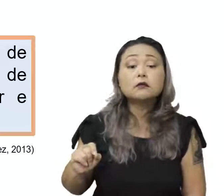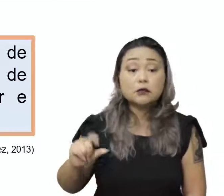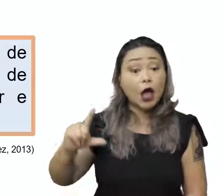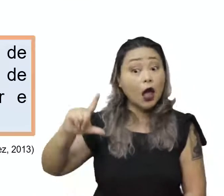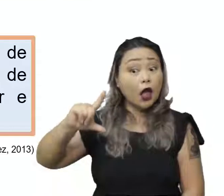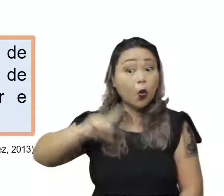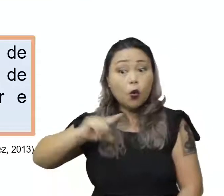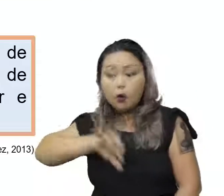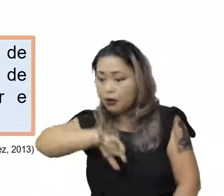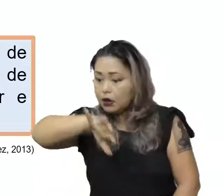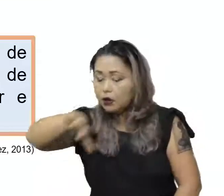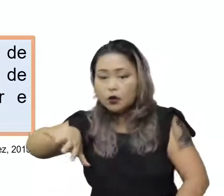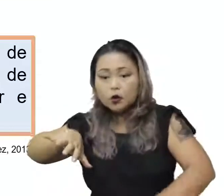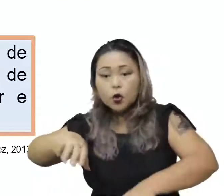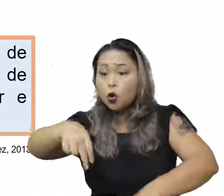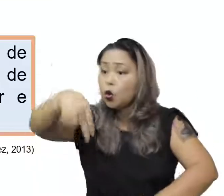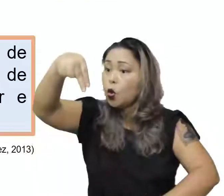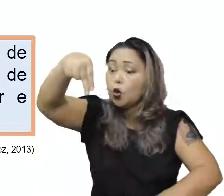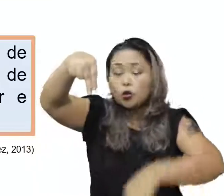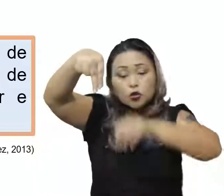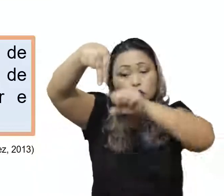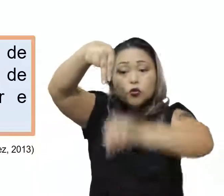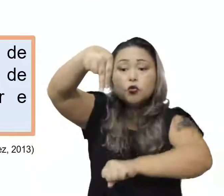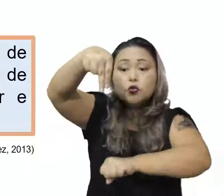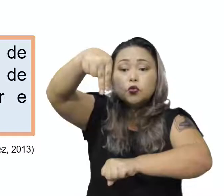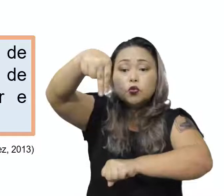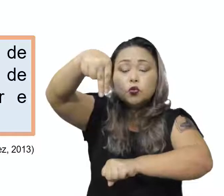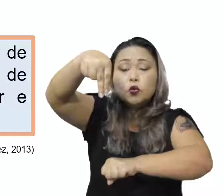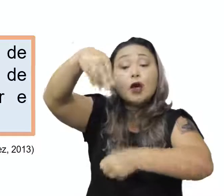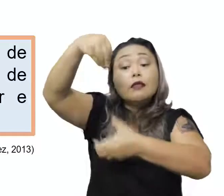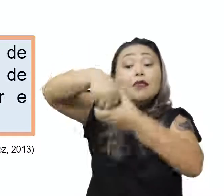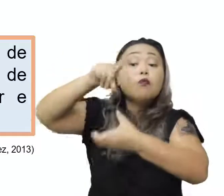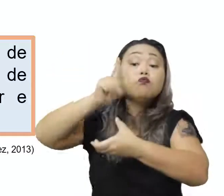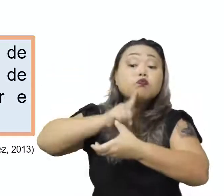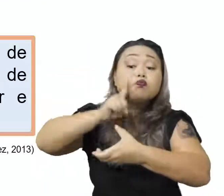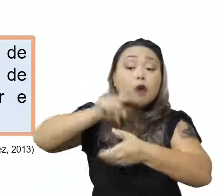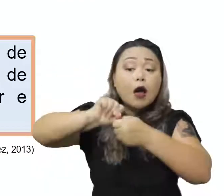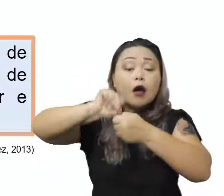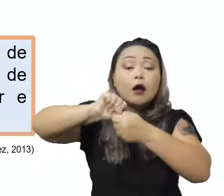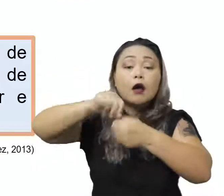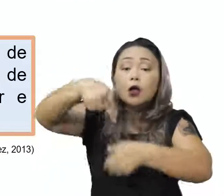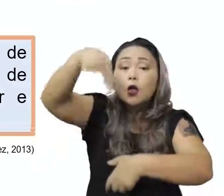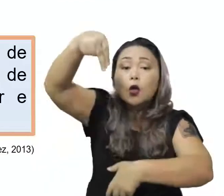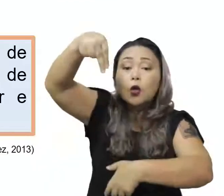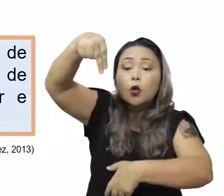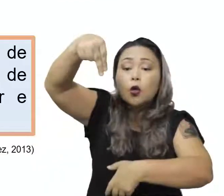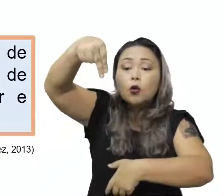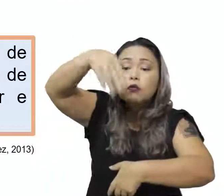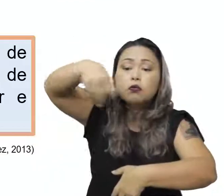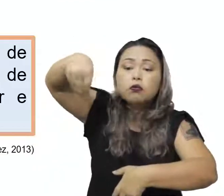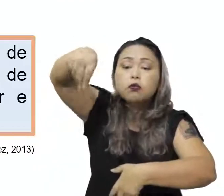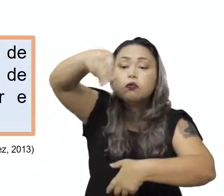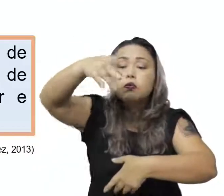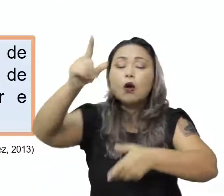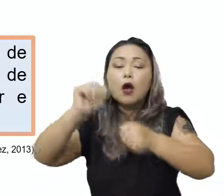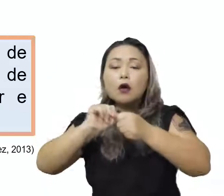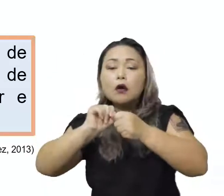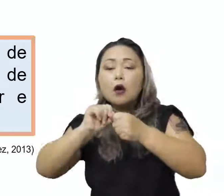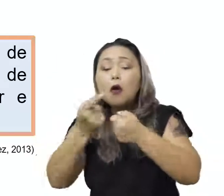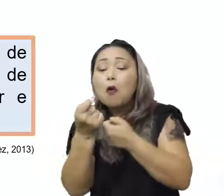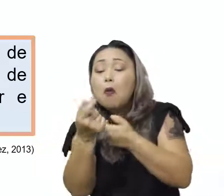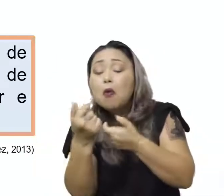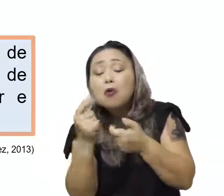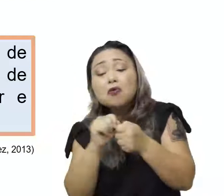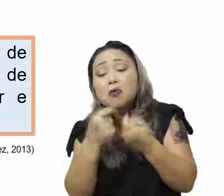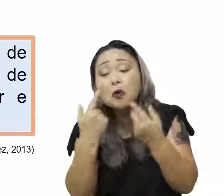houve uma separação entre o norte e o sul. Tá? Veja só o que nós temos aí no texto. Ó. No norte, as terras despertaram pouco interesse dos